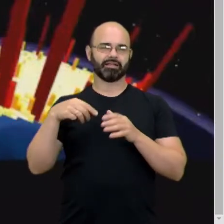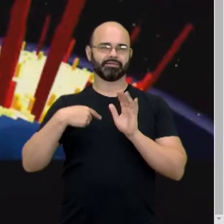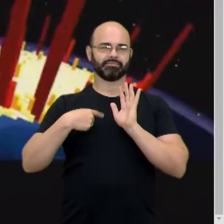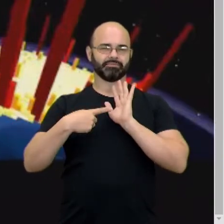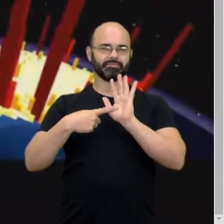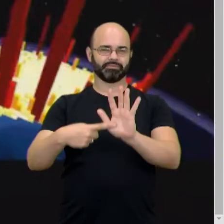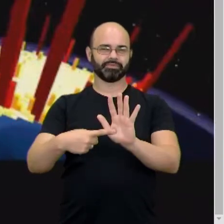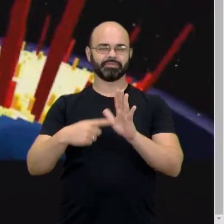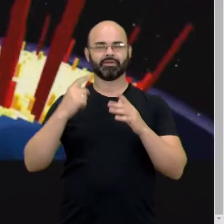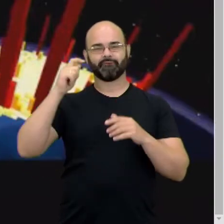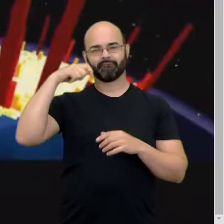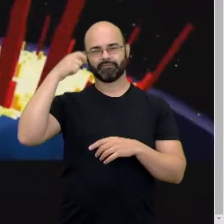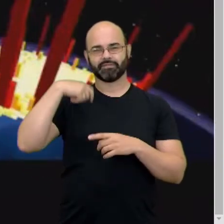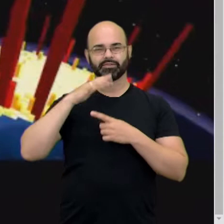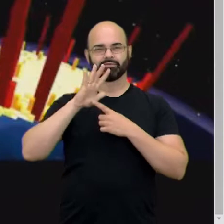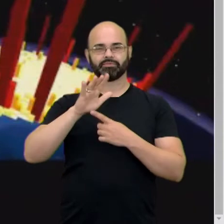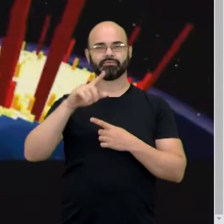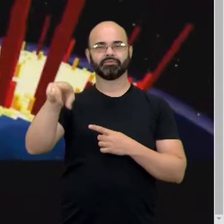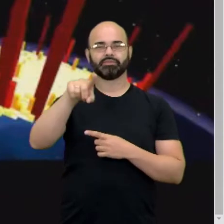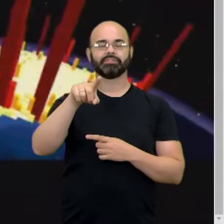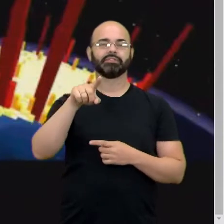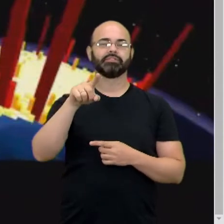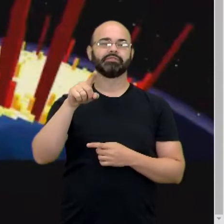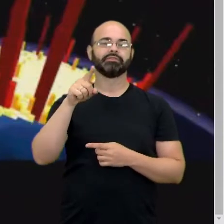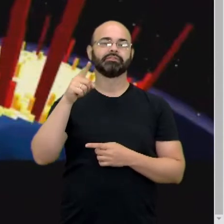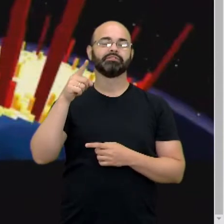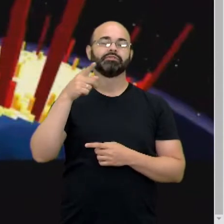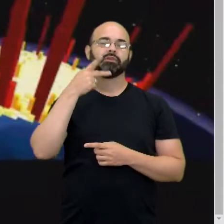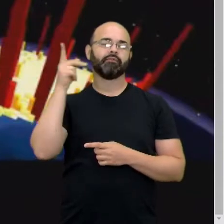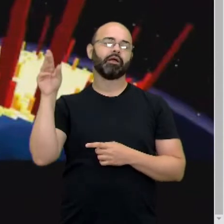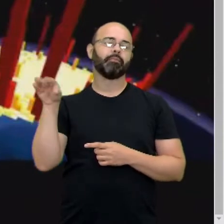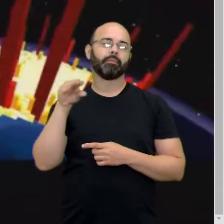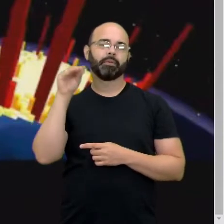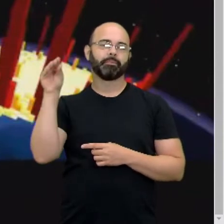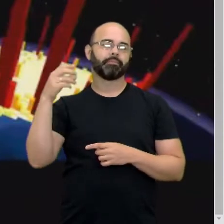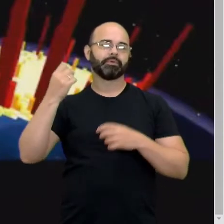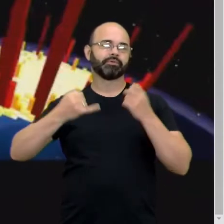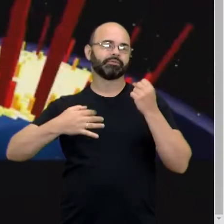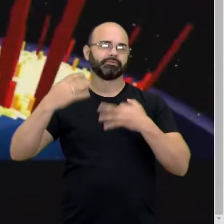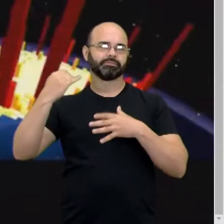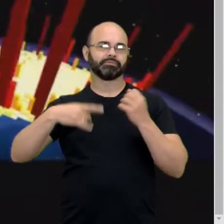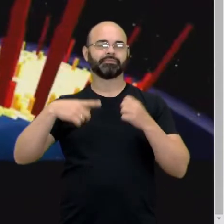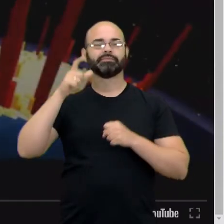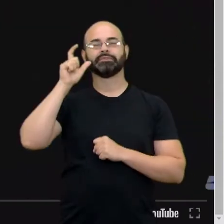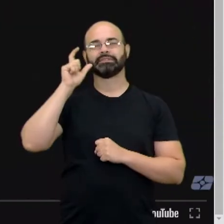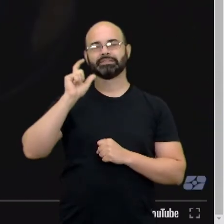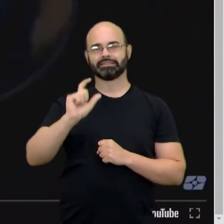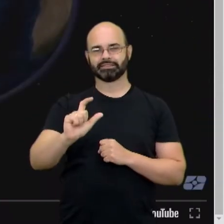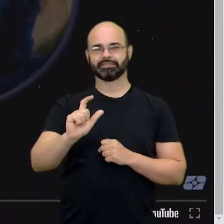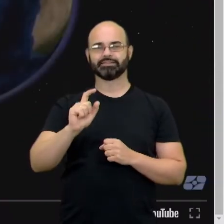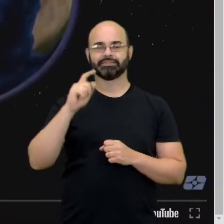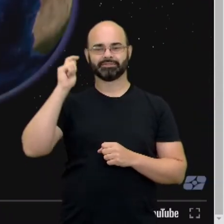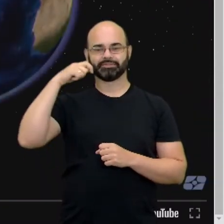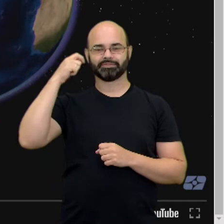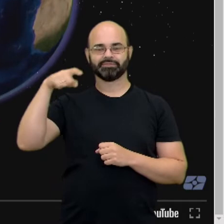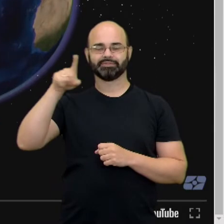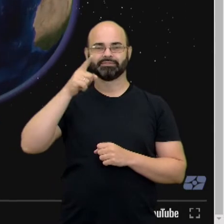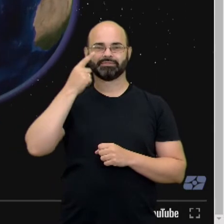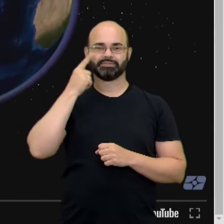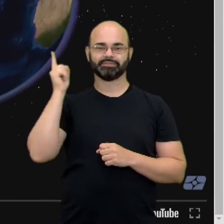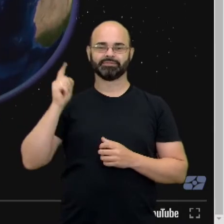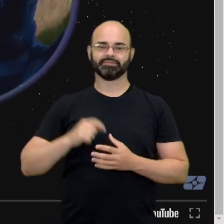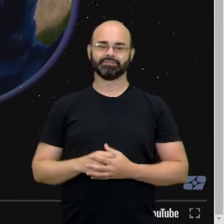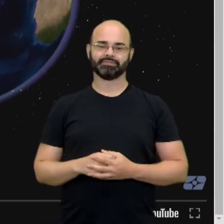passar aqui o vídeo, aí vocês vão ouvir, né, falando aí sobre essa relação. Olha que interessante o vídeo aí para vocês verem aí. A